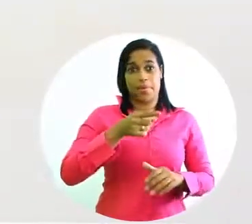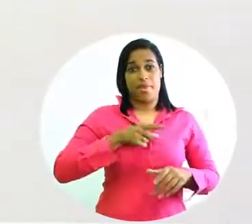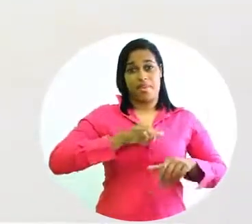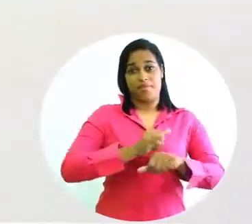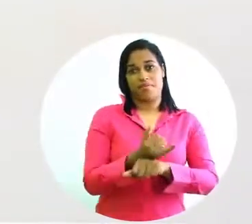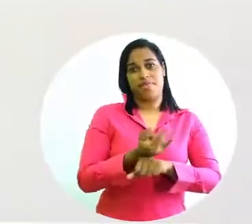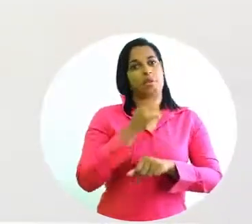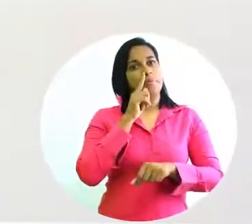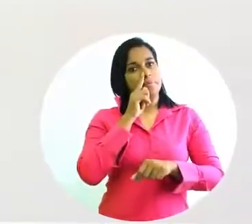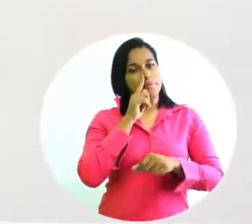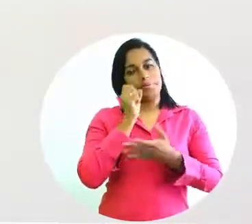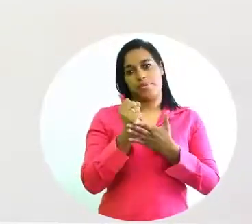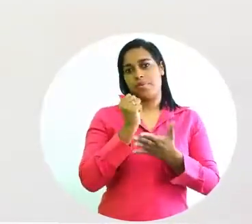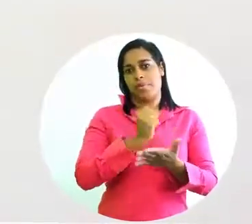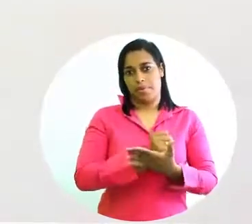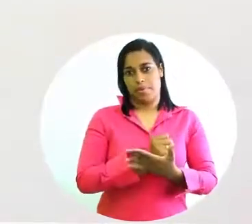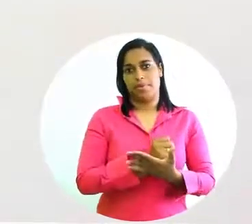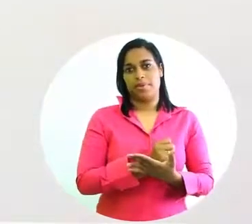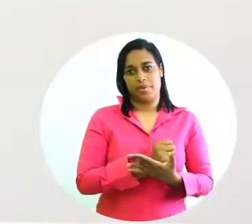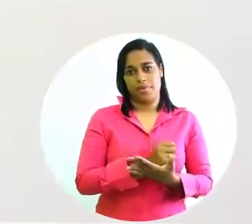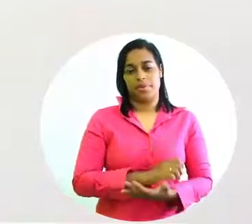evitar riscos aos documentos.